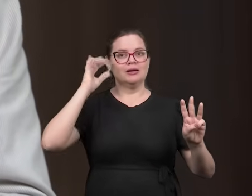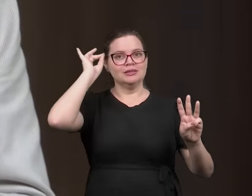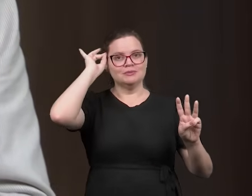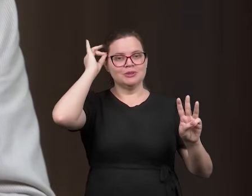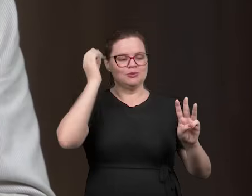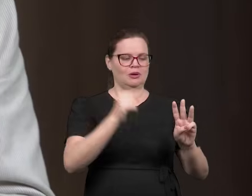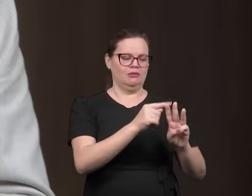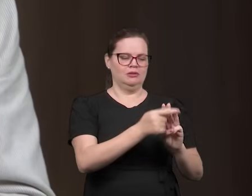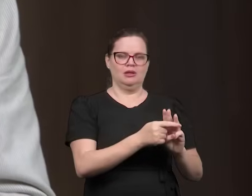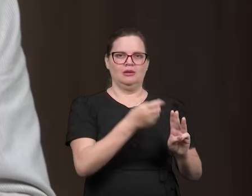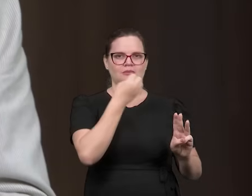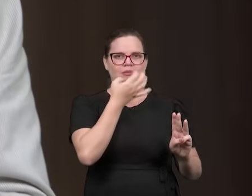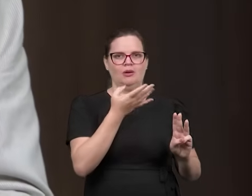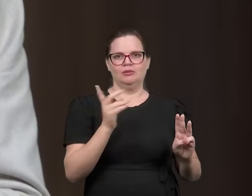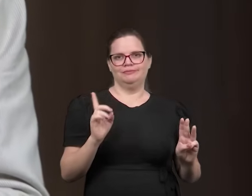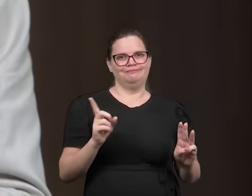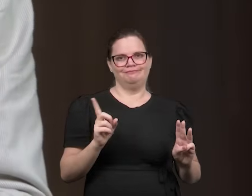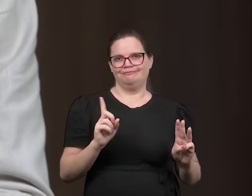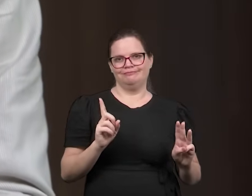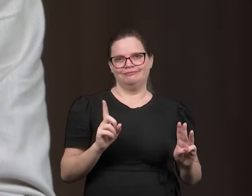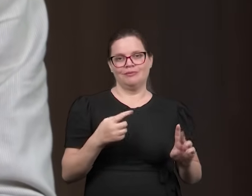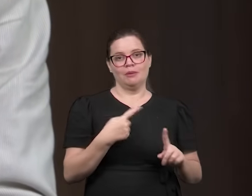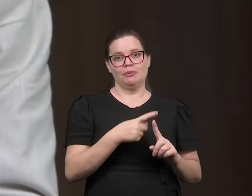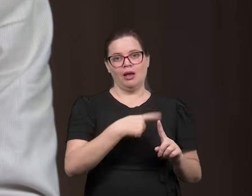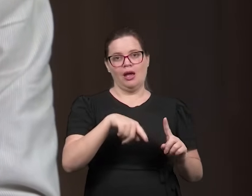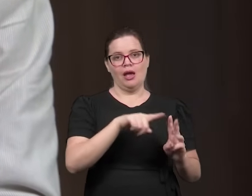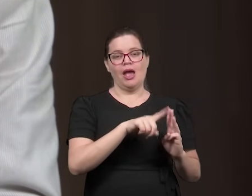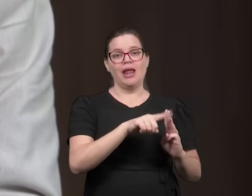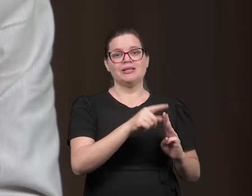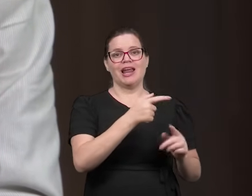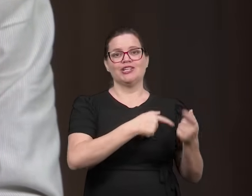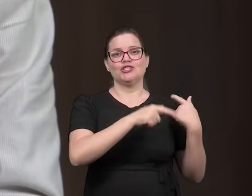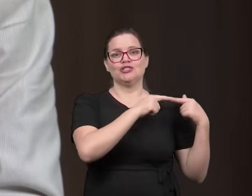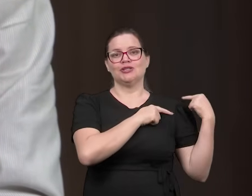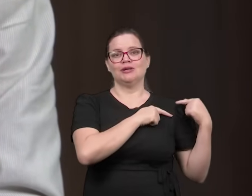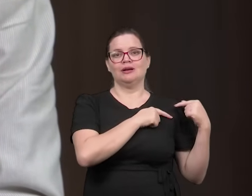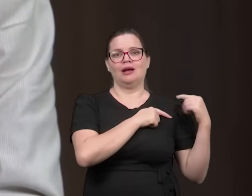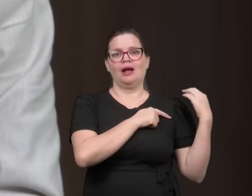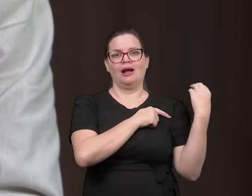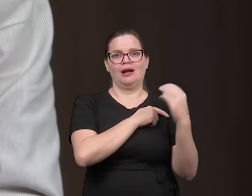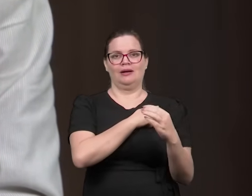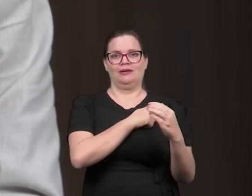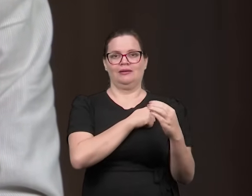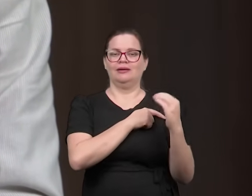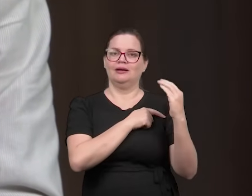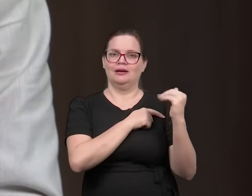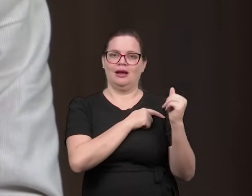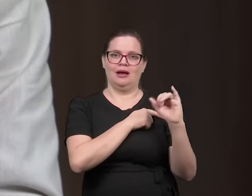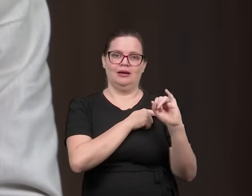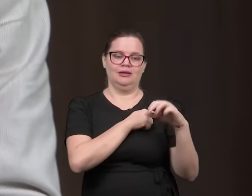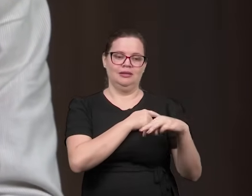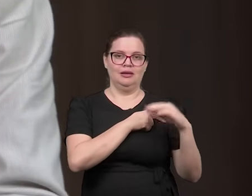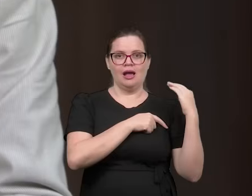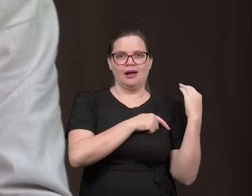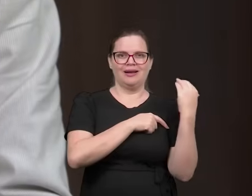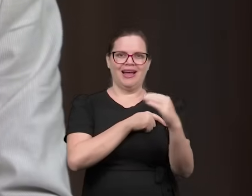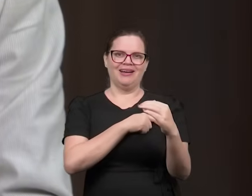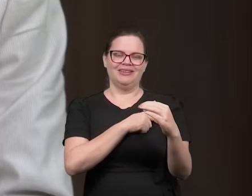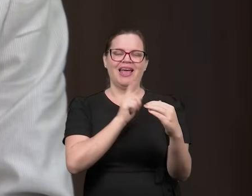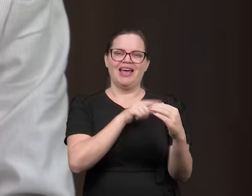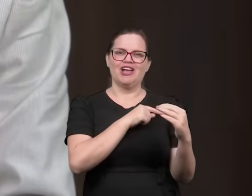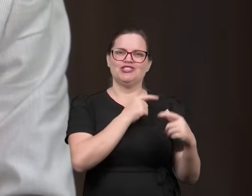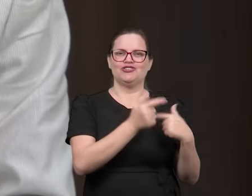foi boa. Porque eles eram descendentes de Caim. Então aqui era